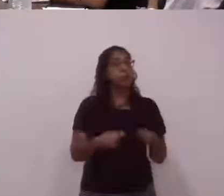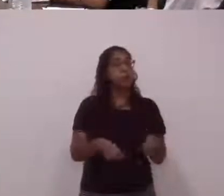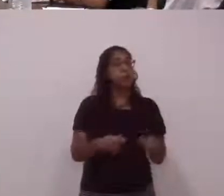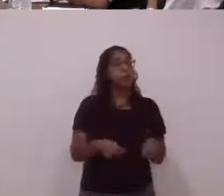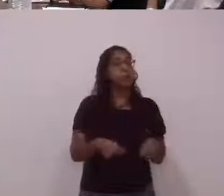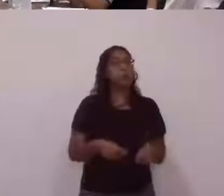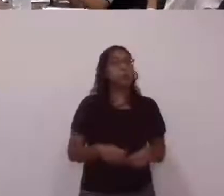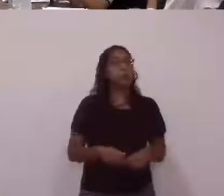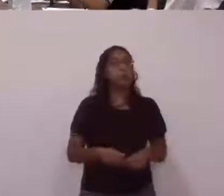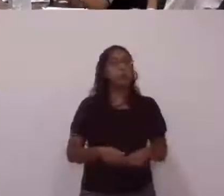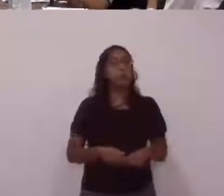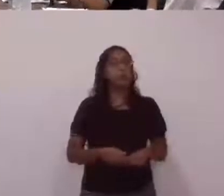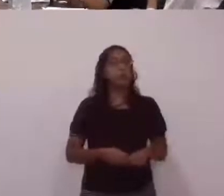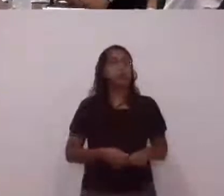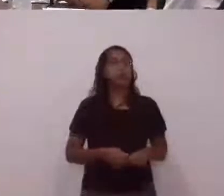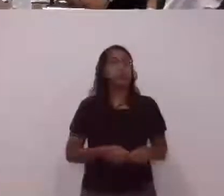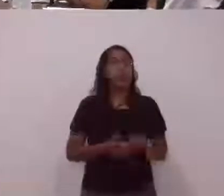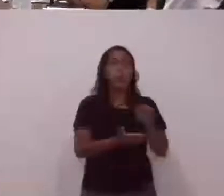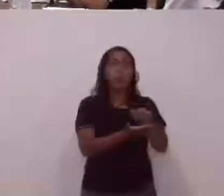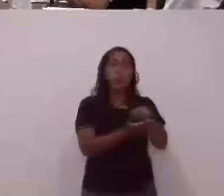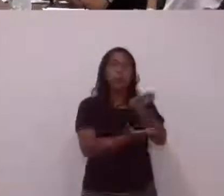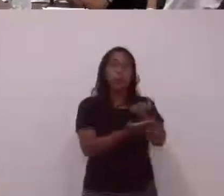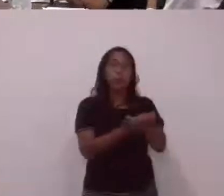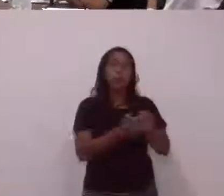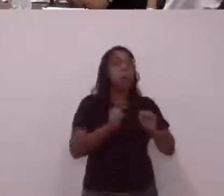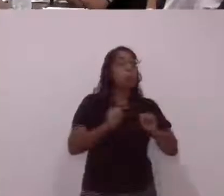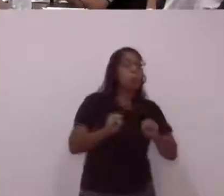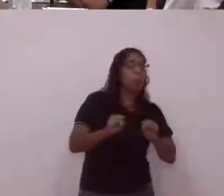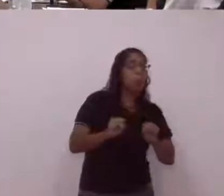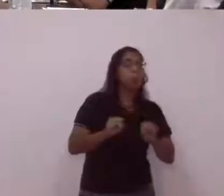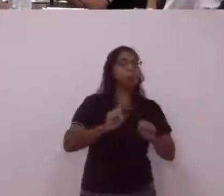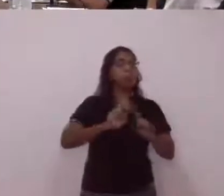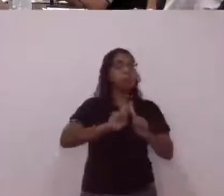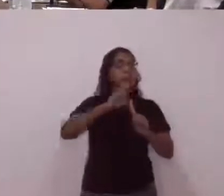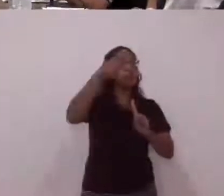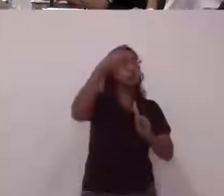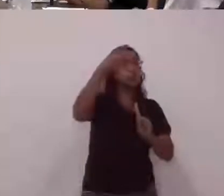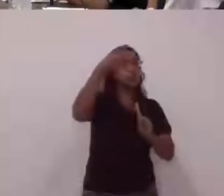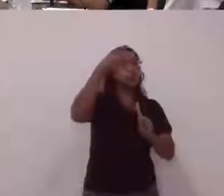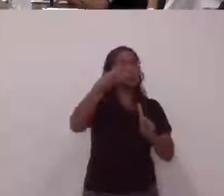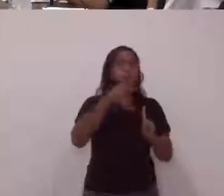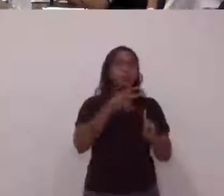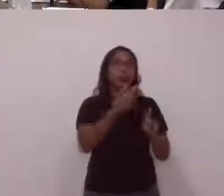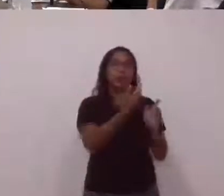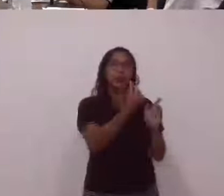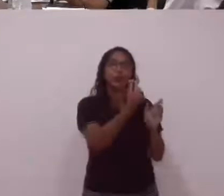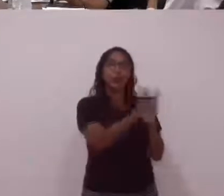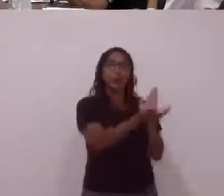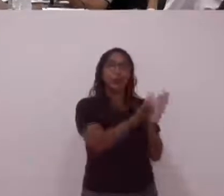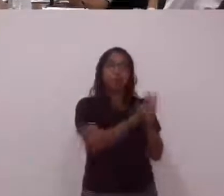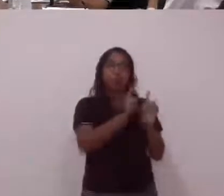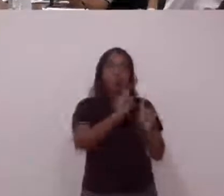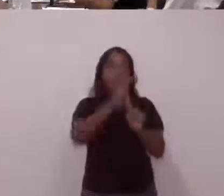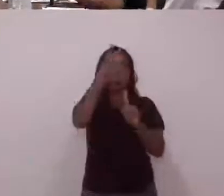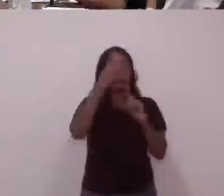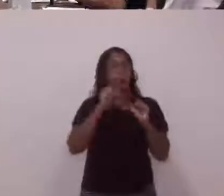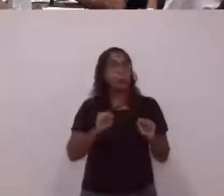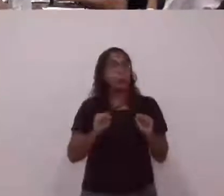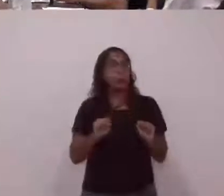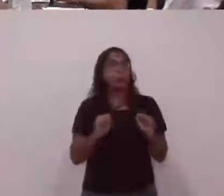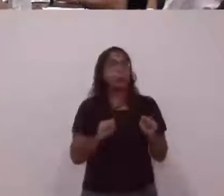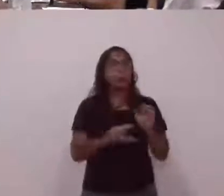precedentes. A multa pode alcançar até duas vezes o valor total do dano. Lei nº 8.429